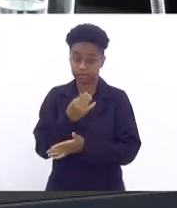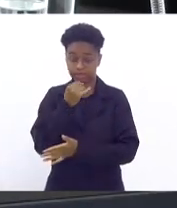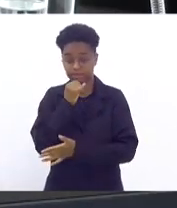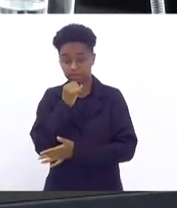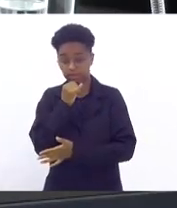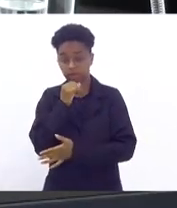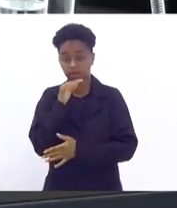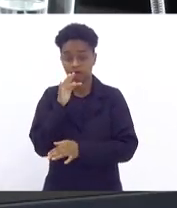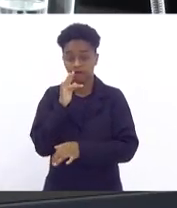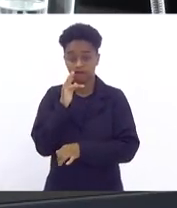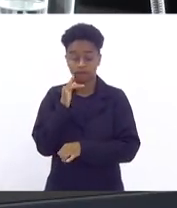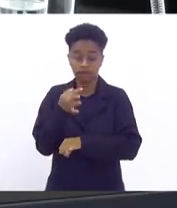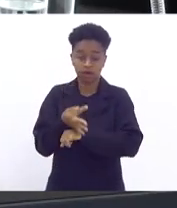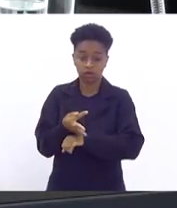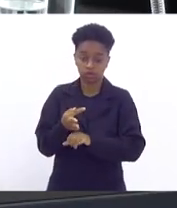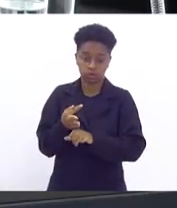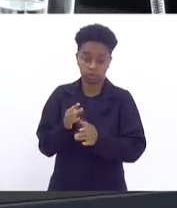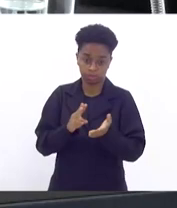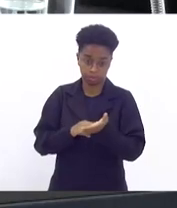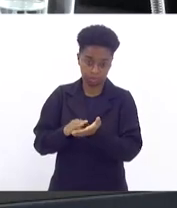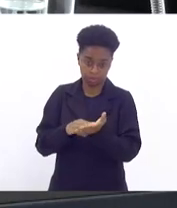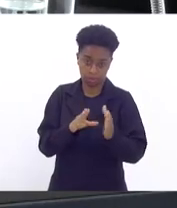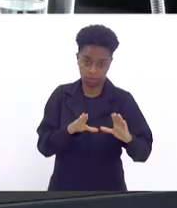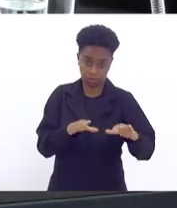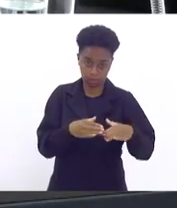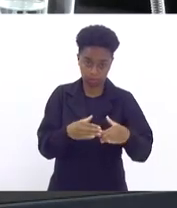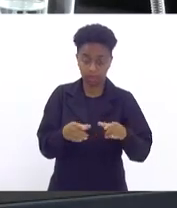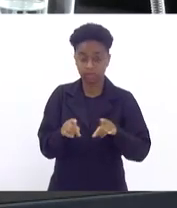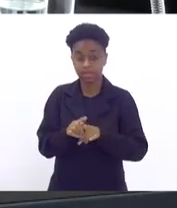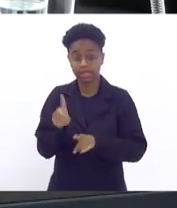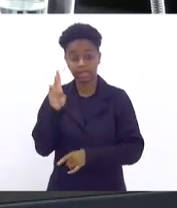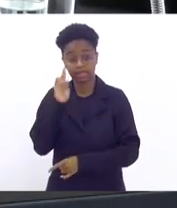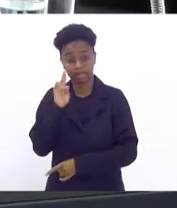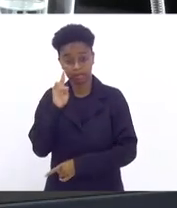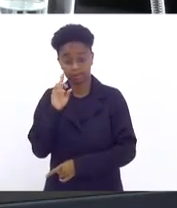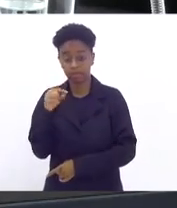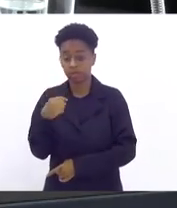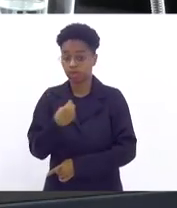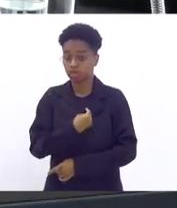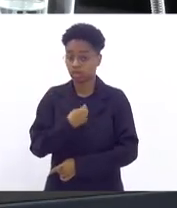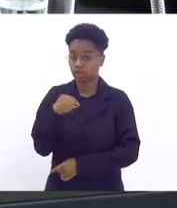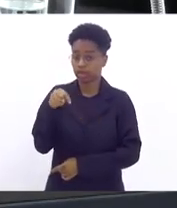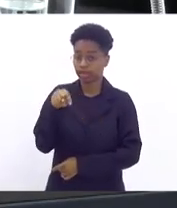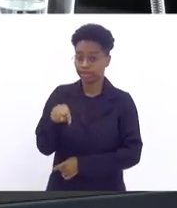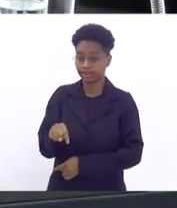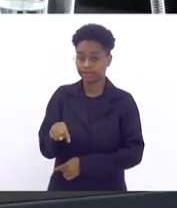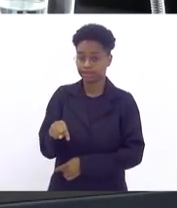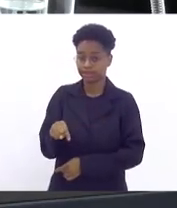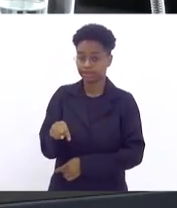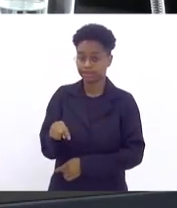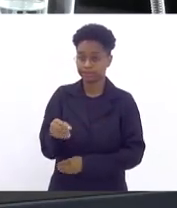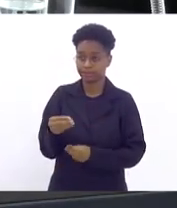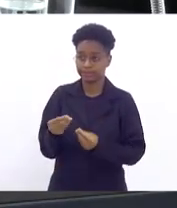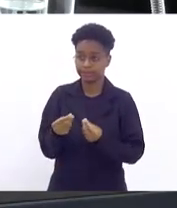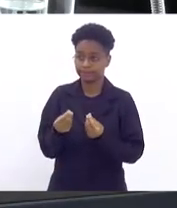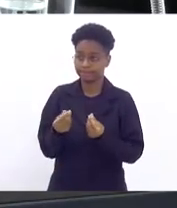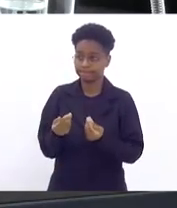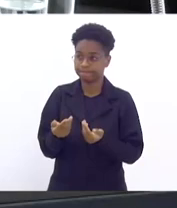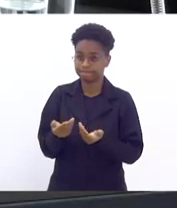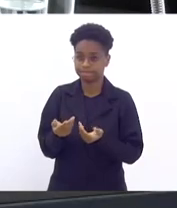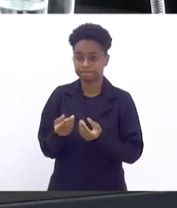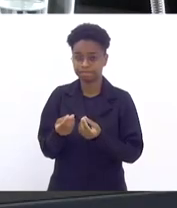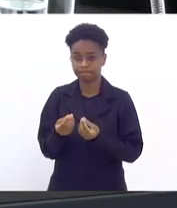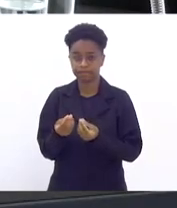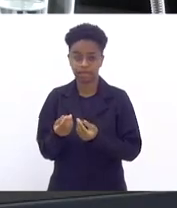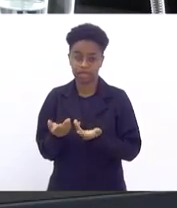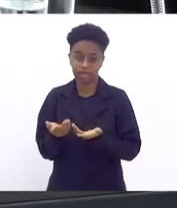alguns membros de uma comissão E lembrando que a gente aqui tá muito nós estamos muito afetos